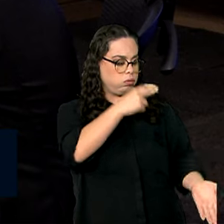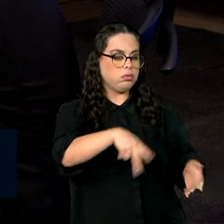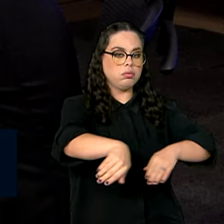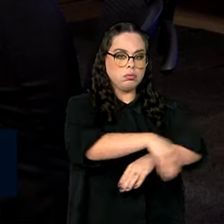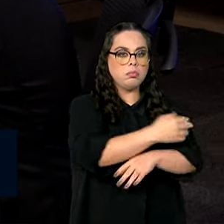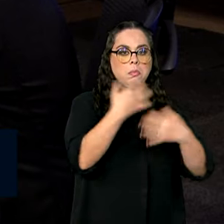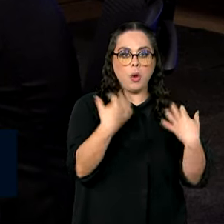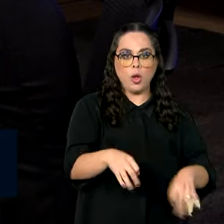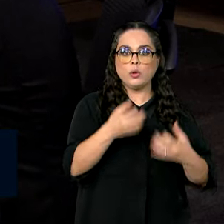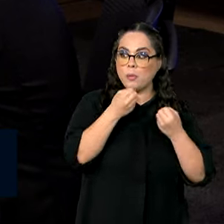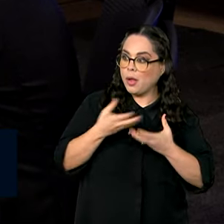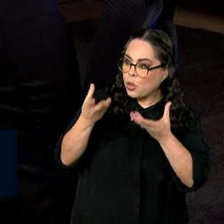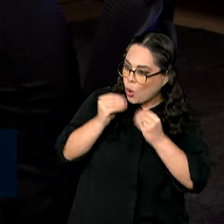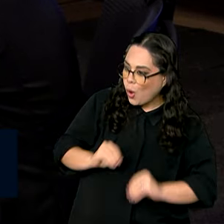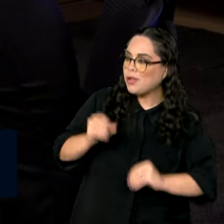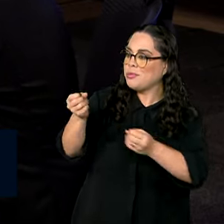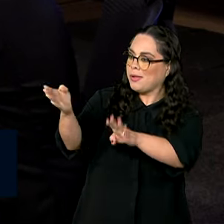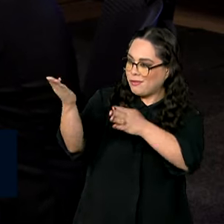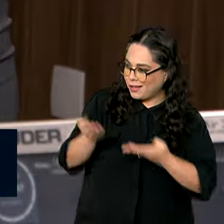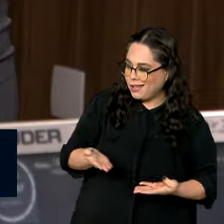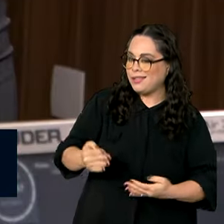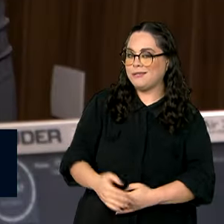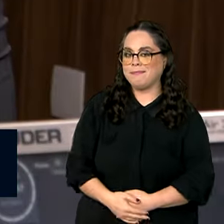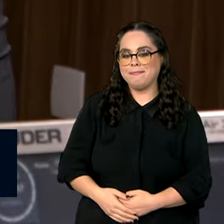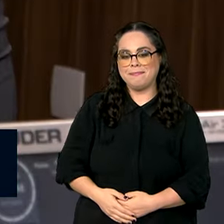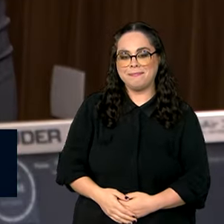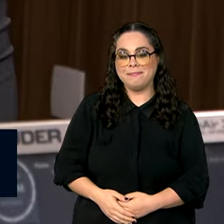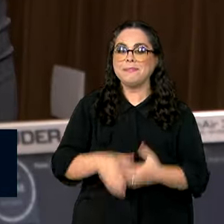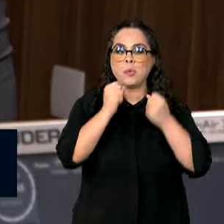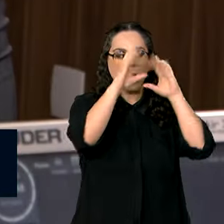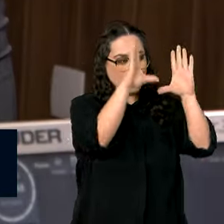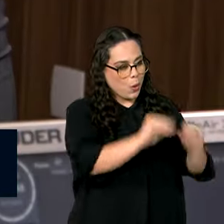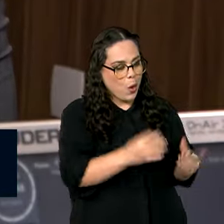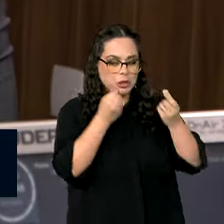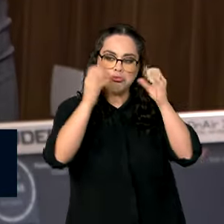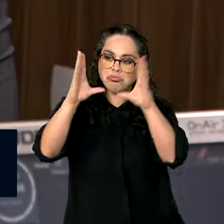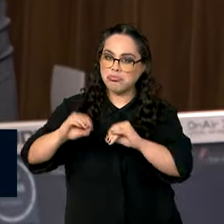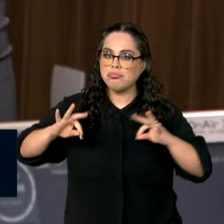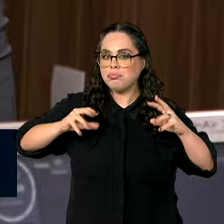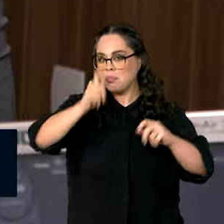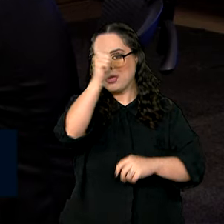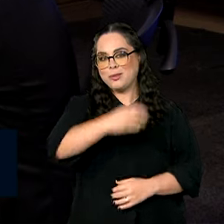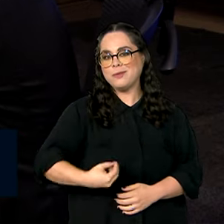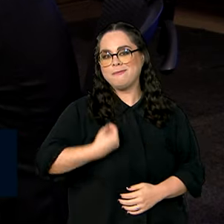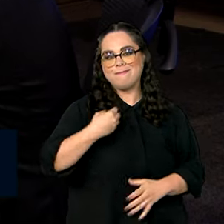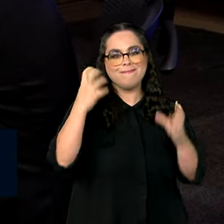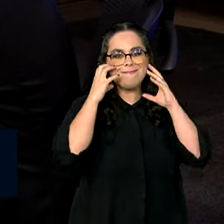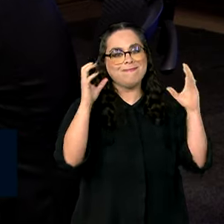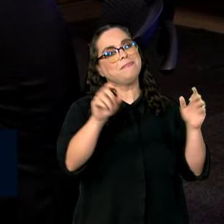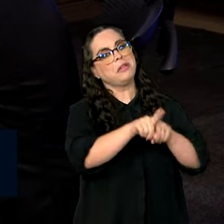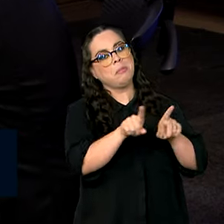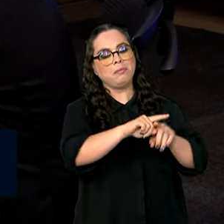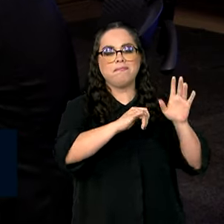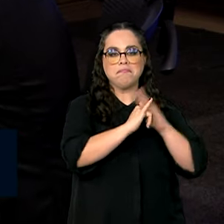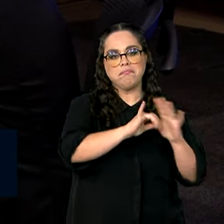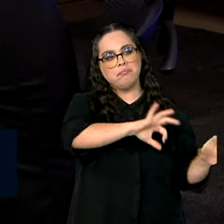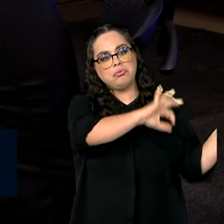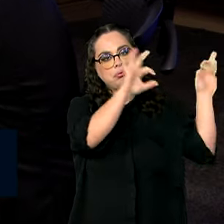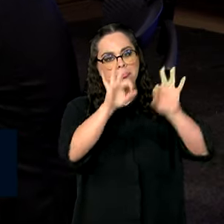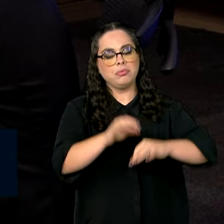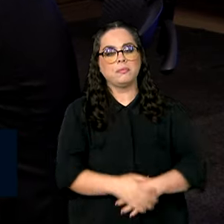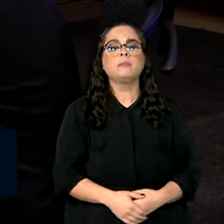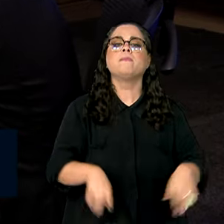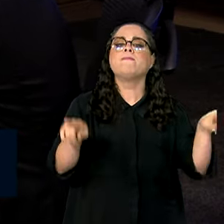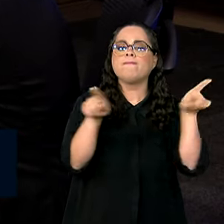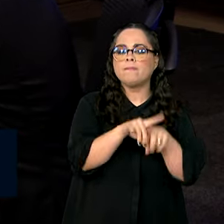noite Fabiano bem-vindo A Voz do Brasil muito boa noite mariana muito boa noite Luciano e boa noite a todos os nossos ouvintes Presidente primeiro eu queria que o senhor falasse então